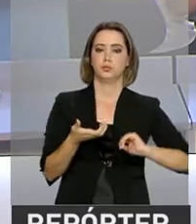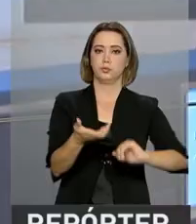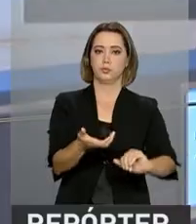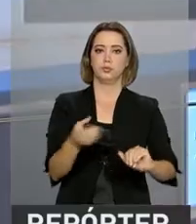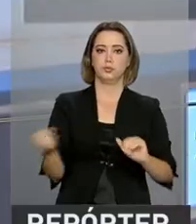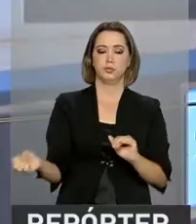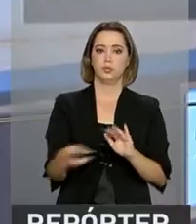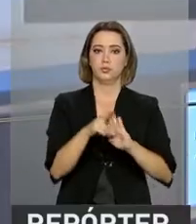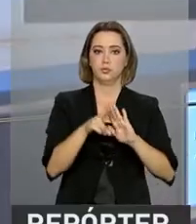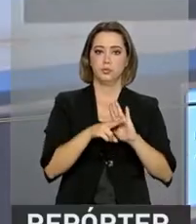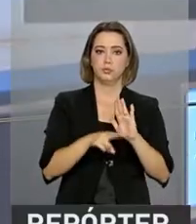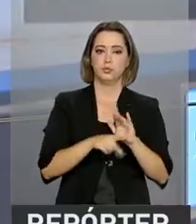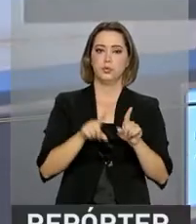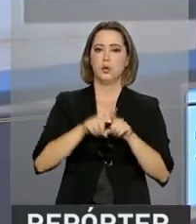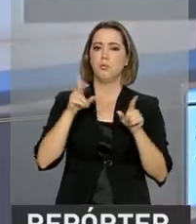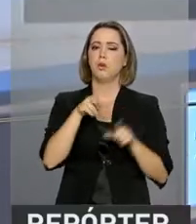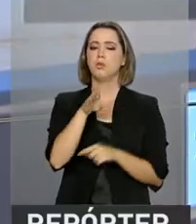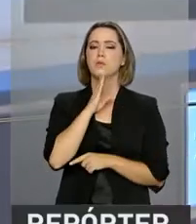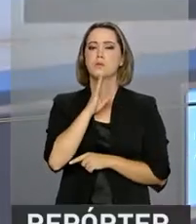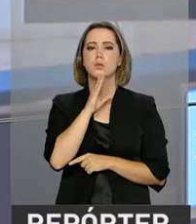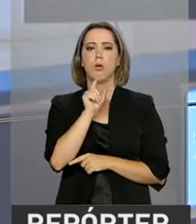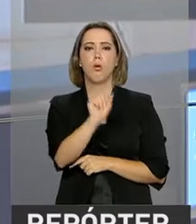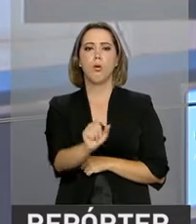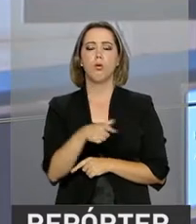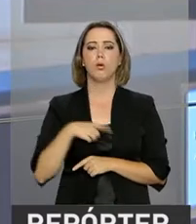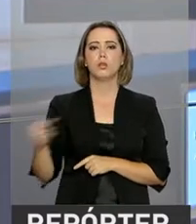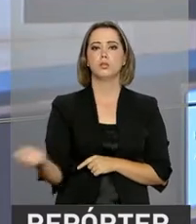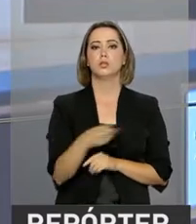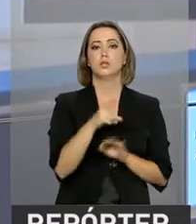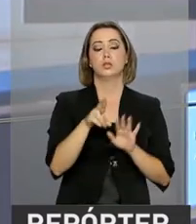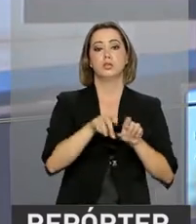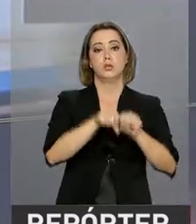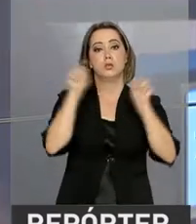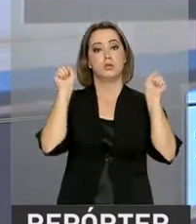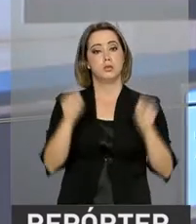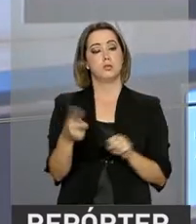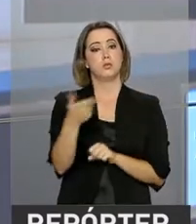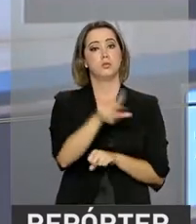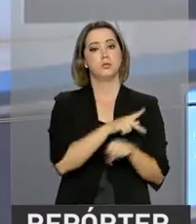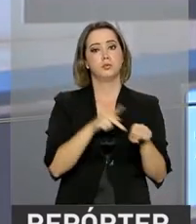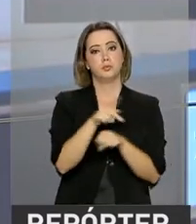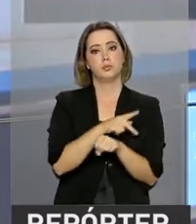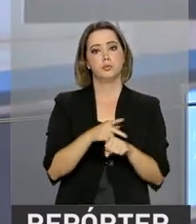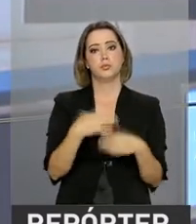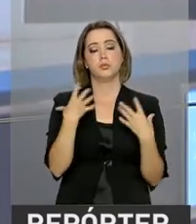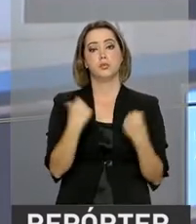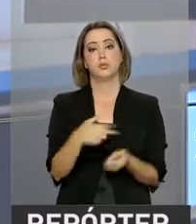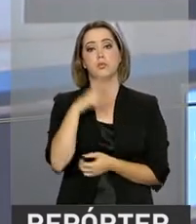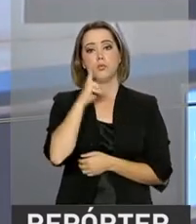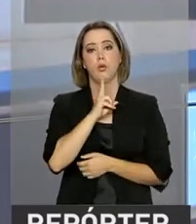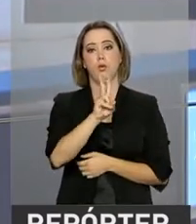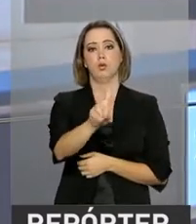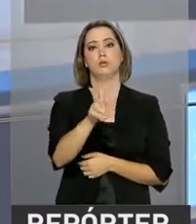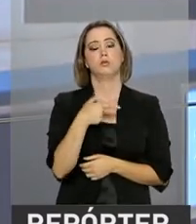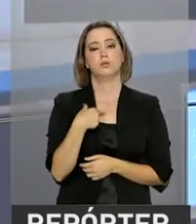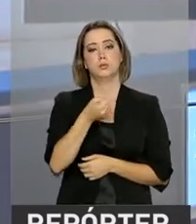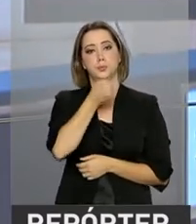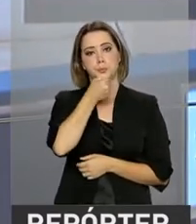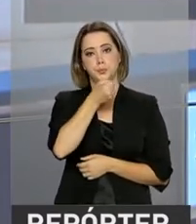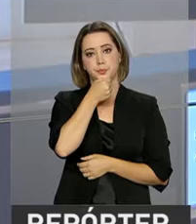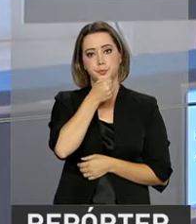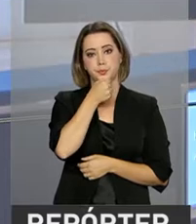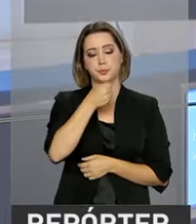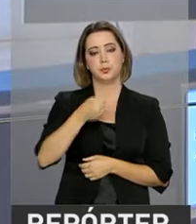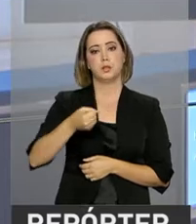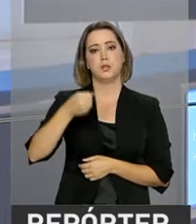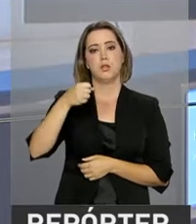Previdência. Mas você sabe como funciona o sistema de aposentadoria em outros países? Vamos conferir agora na reportagem